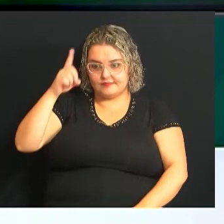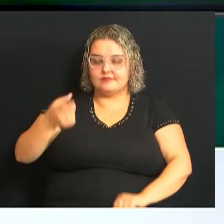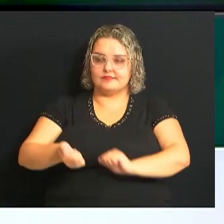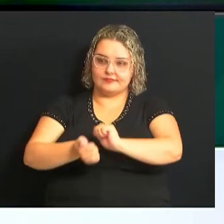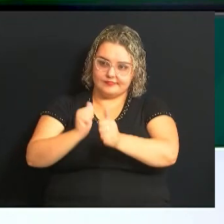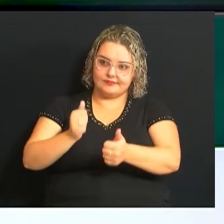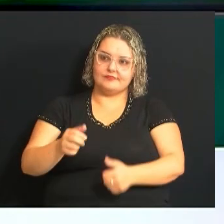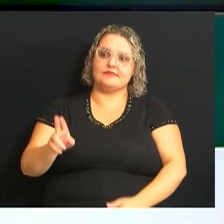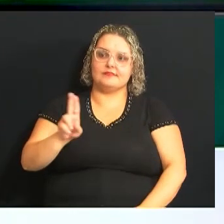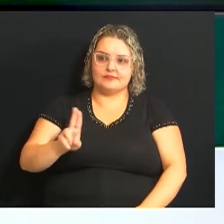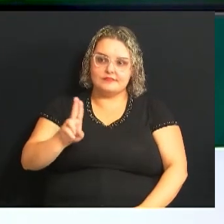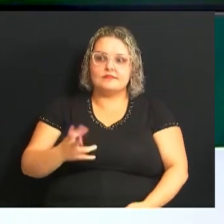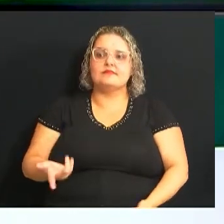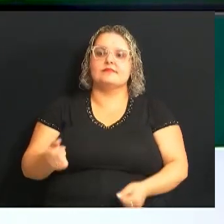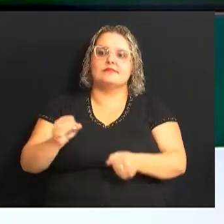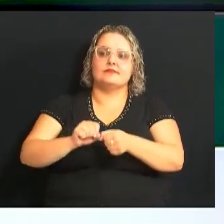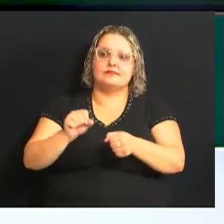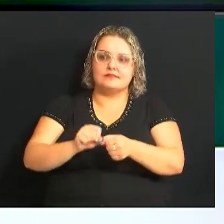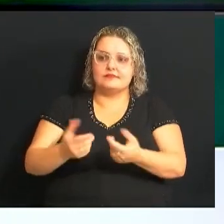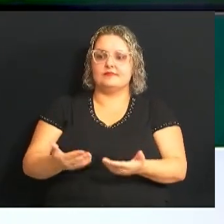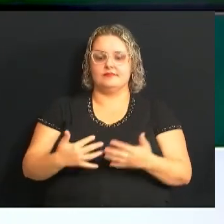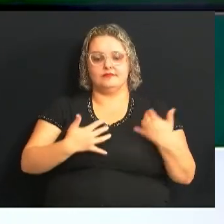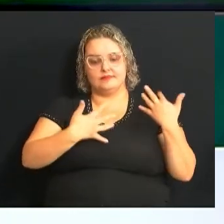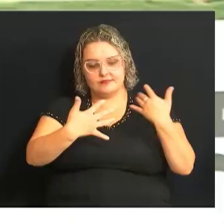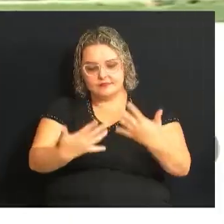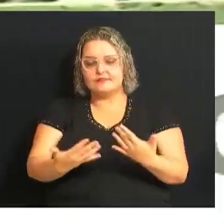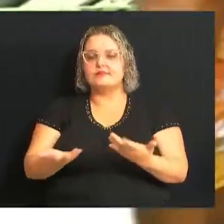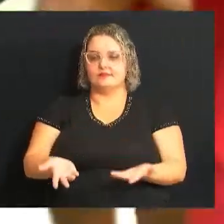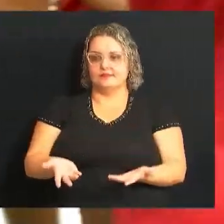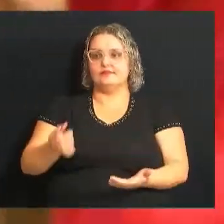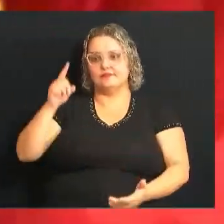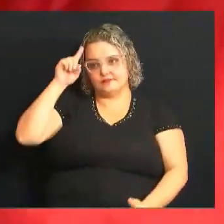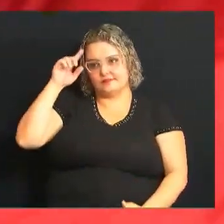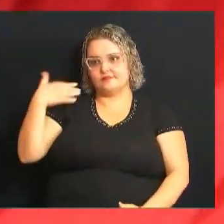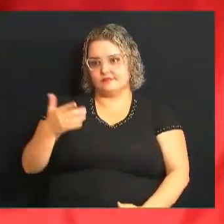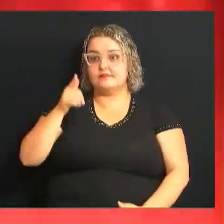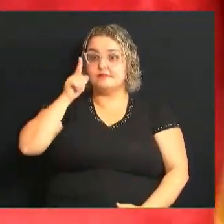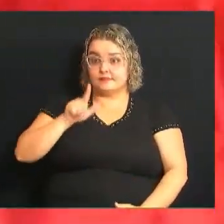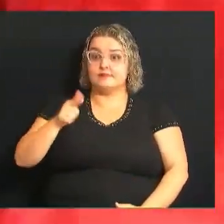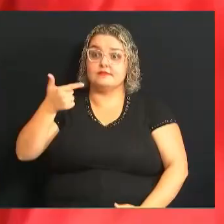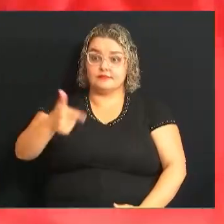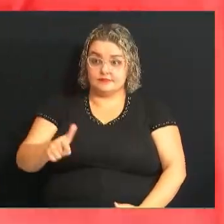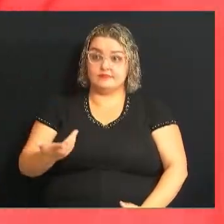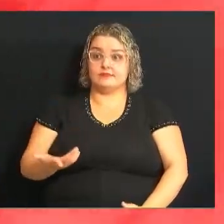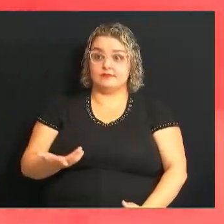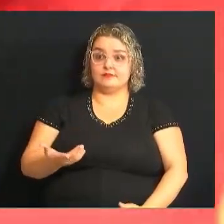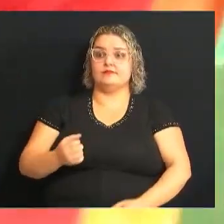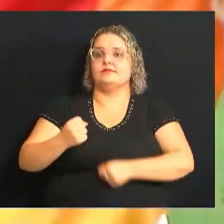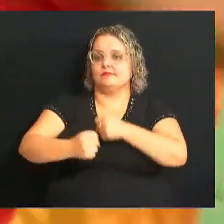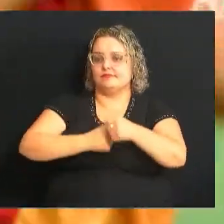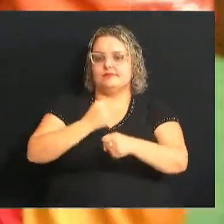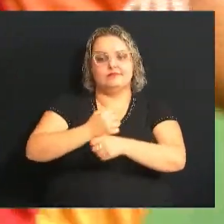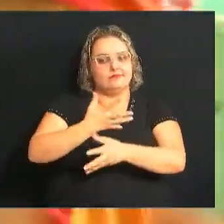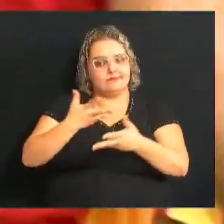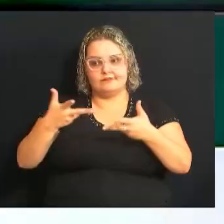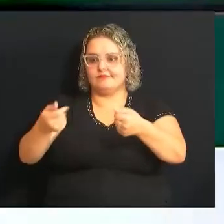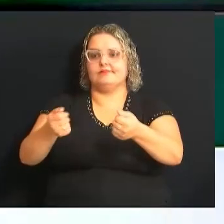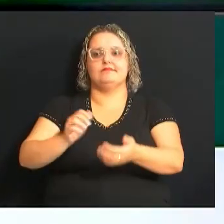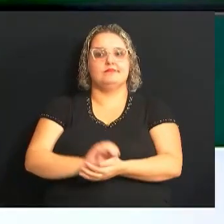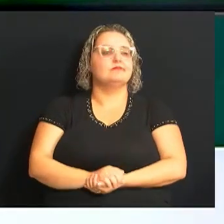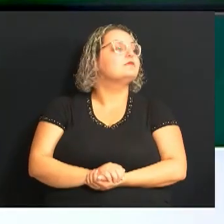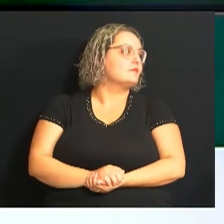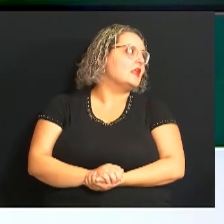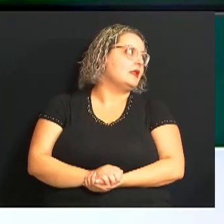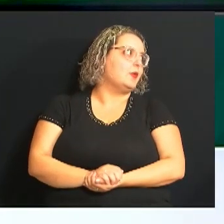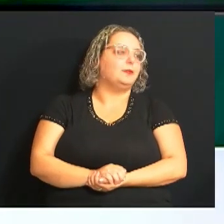fez durante esses dias para a gente conseguir mais uma vez fazer um grande ano pela frente. Com certeza muito mais